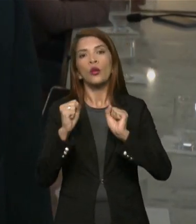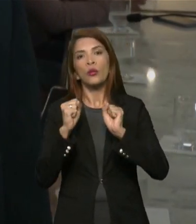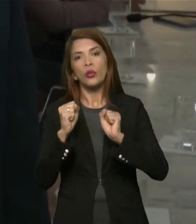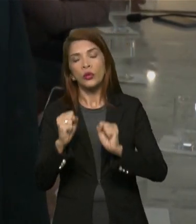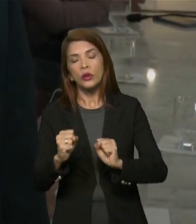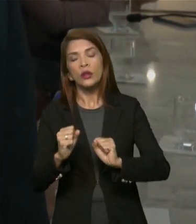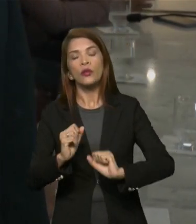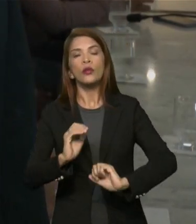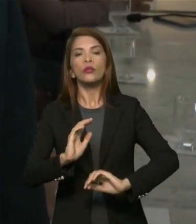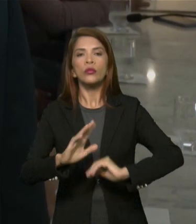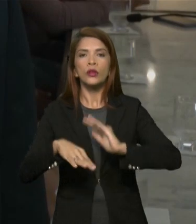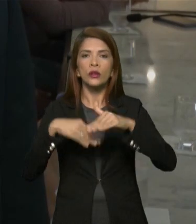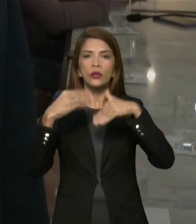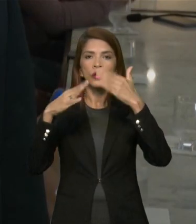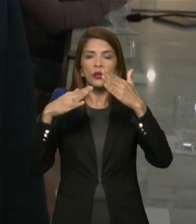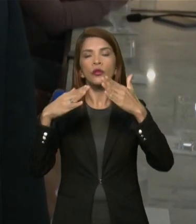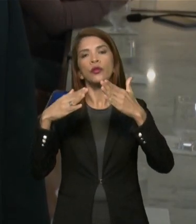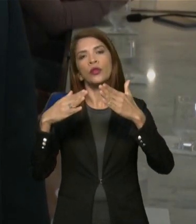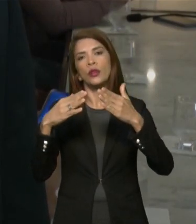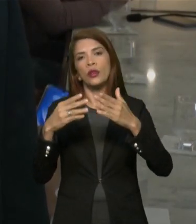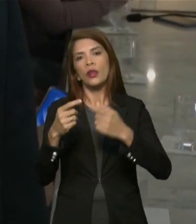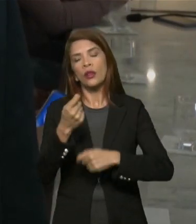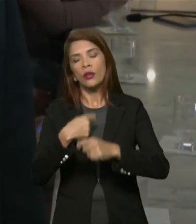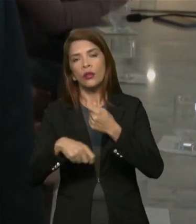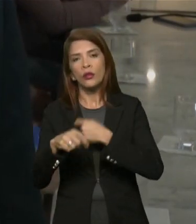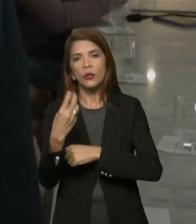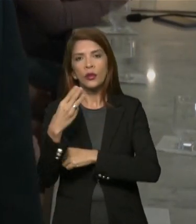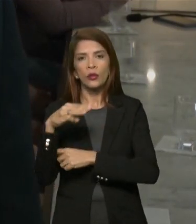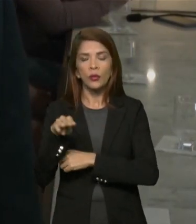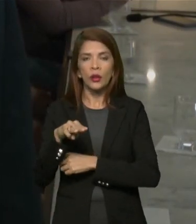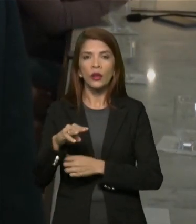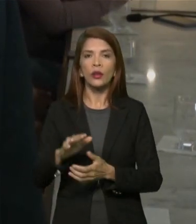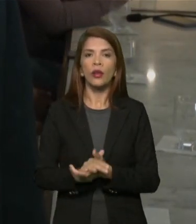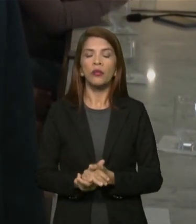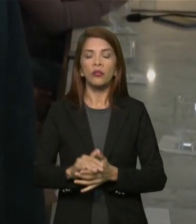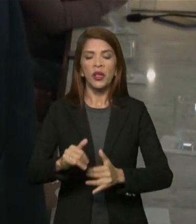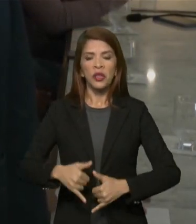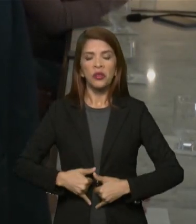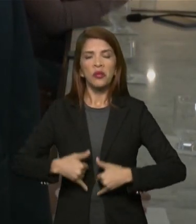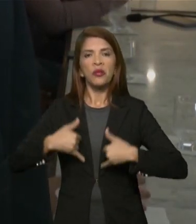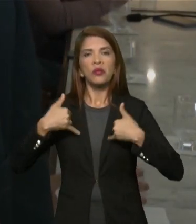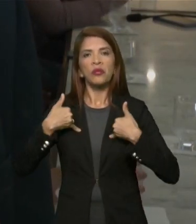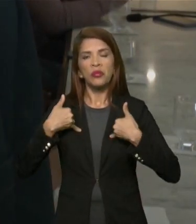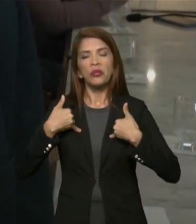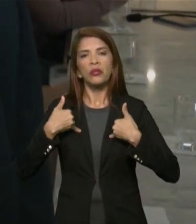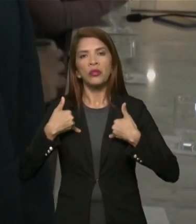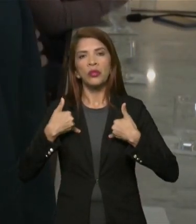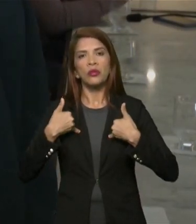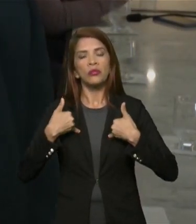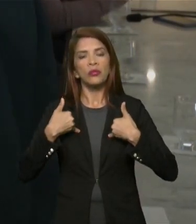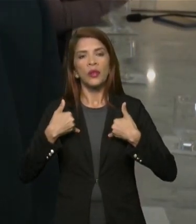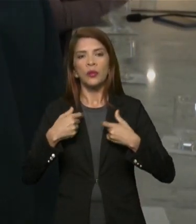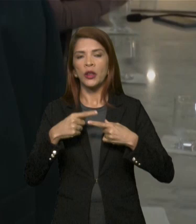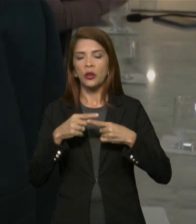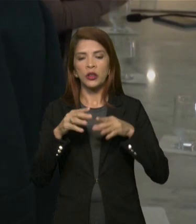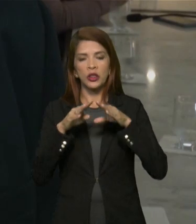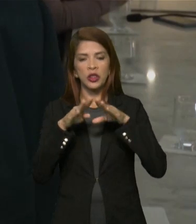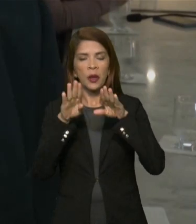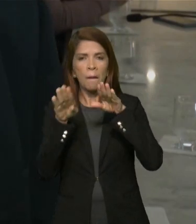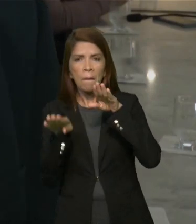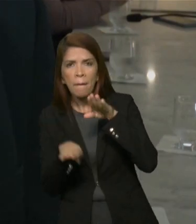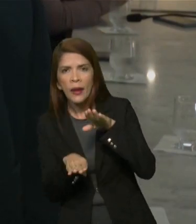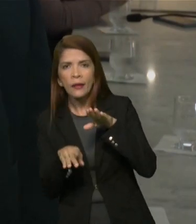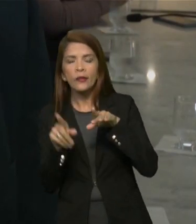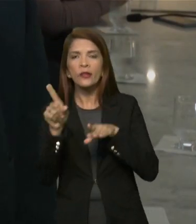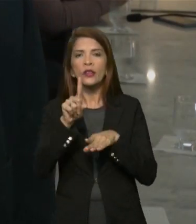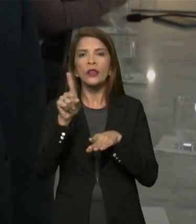melhorar a economia do Maranhão e resgatar o orgulho do maranhense, para a gente não ser envergonhado com os índices que ao